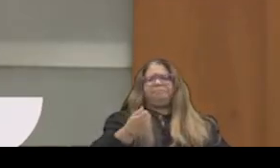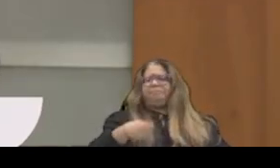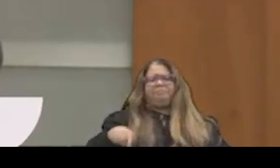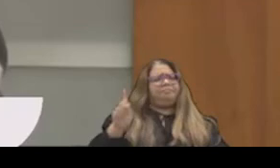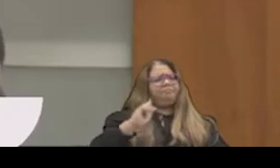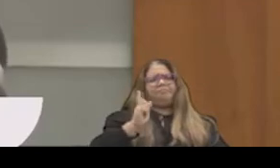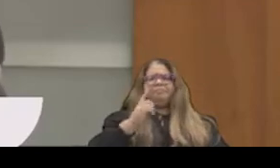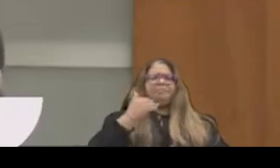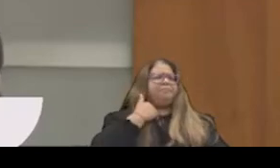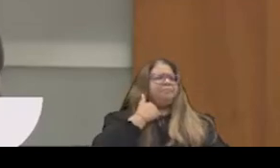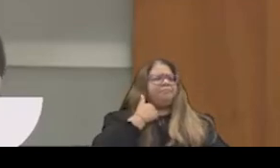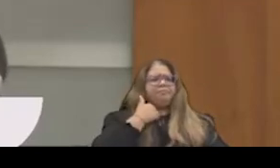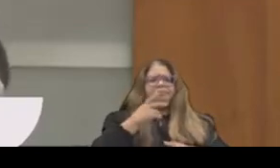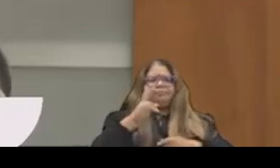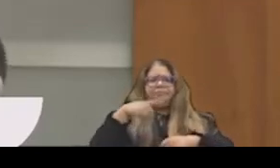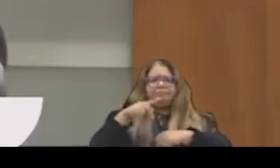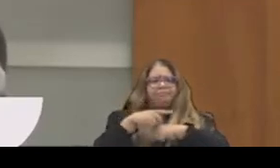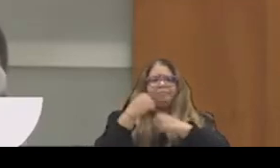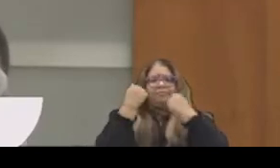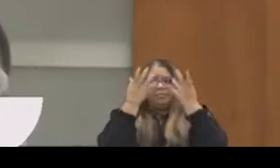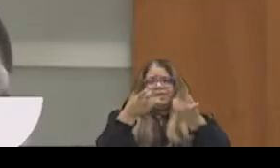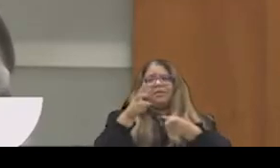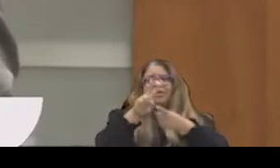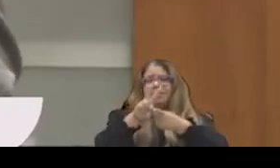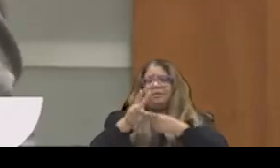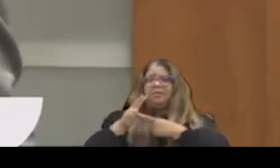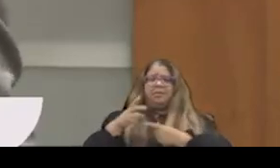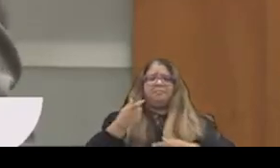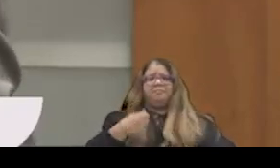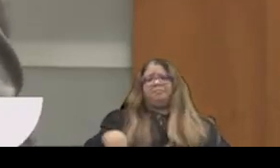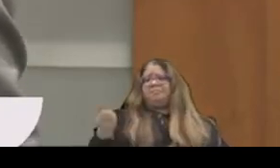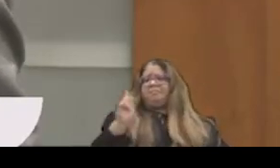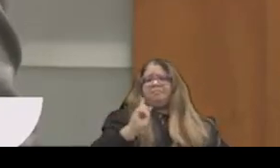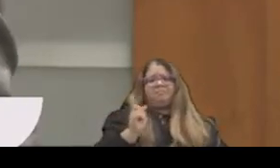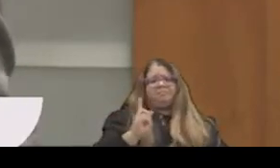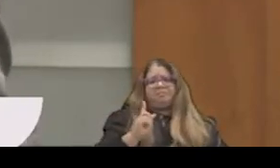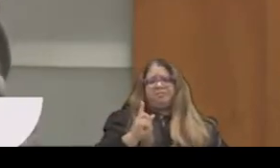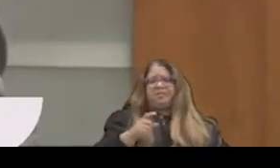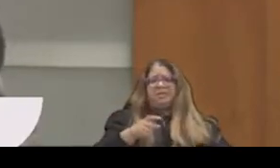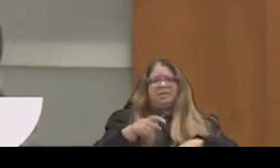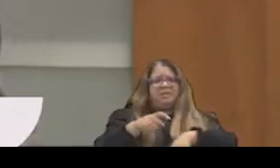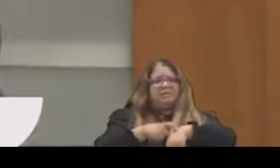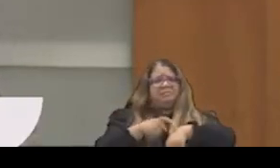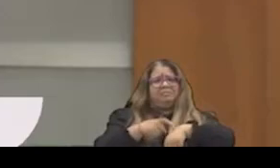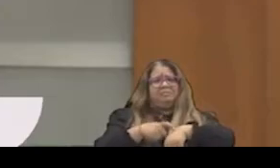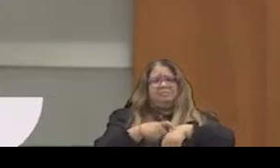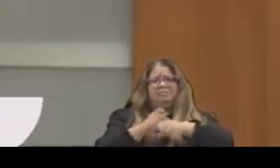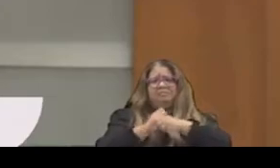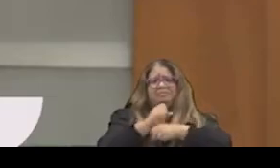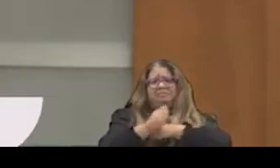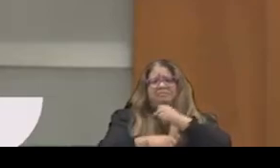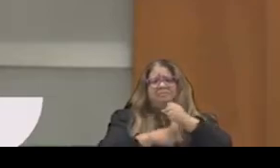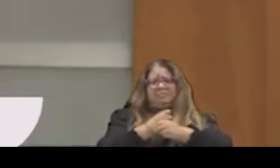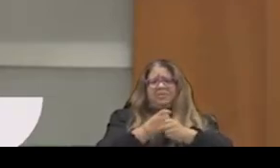desse comprometimento com um empréstimo que durará até 2048 em